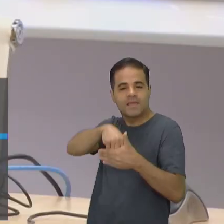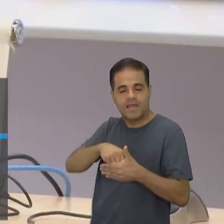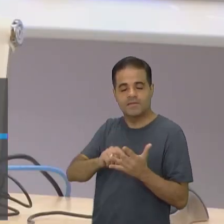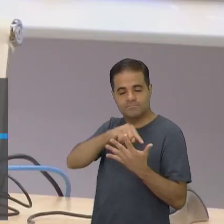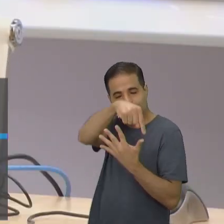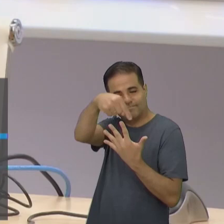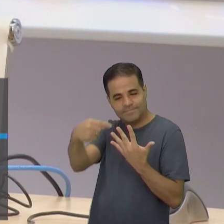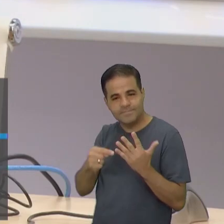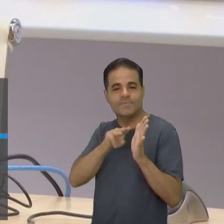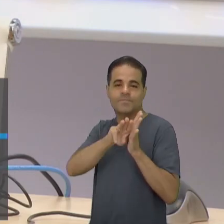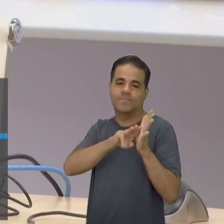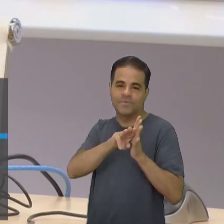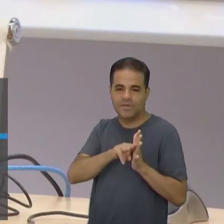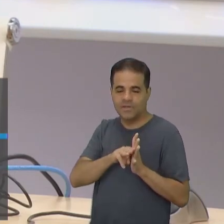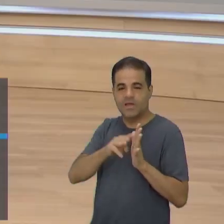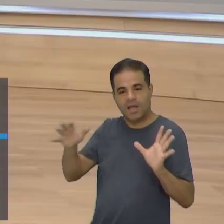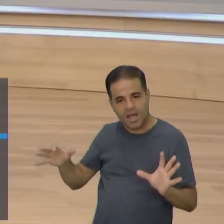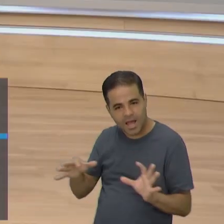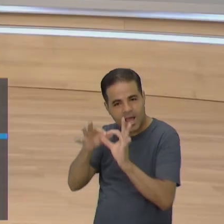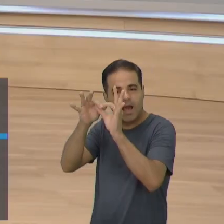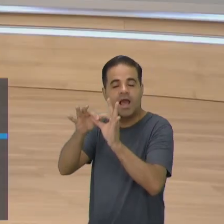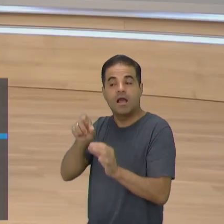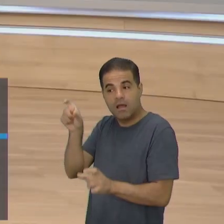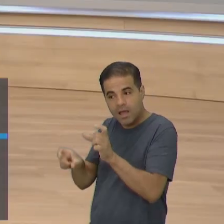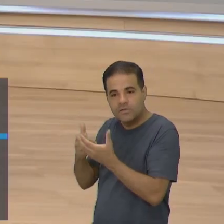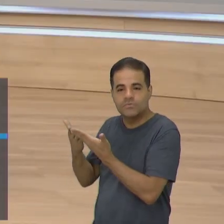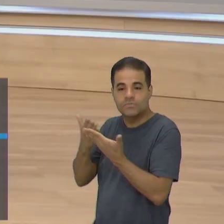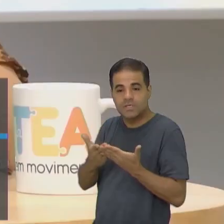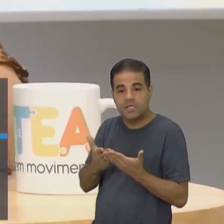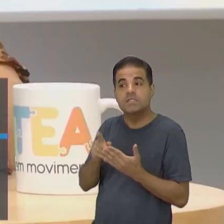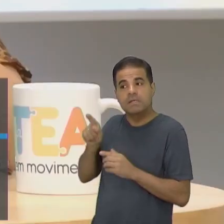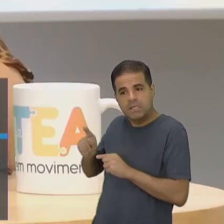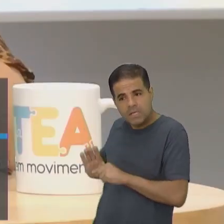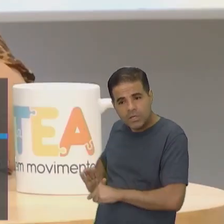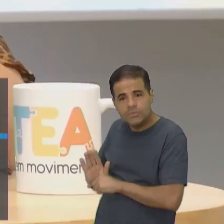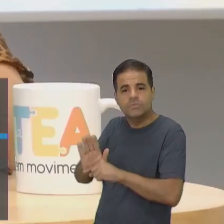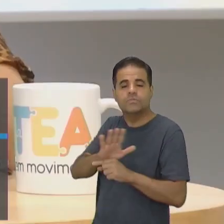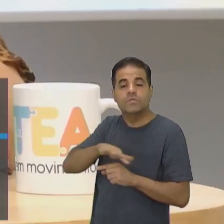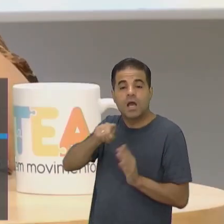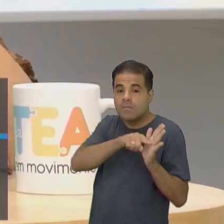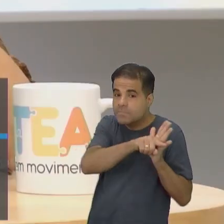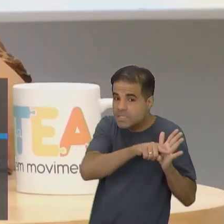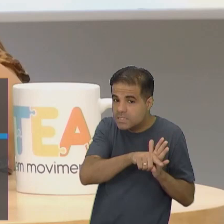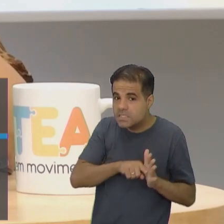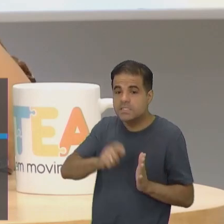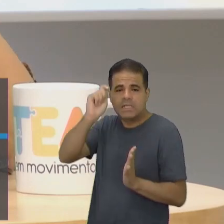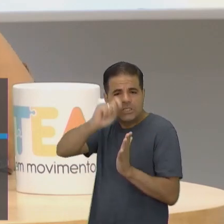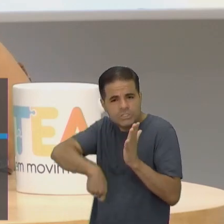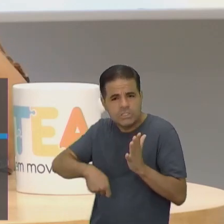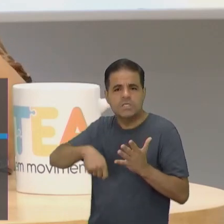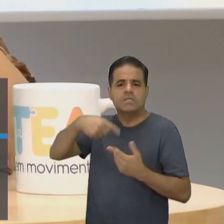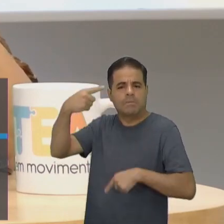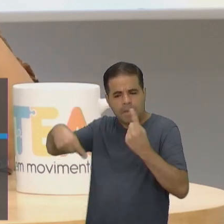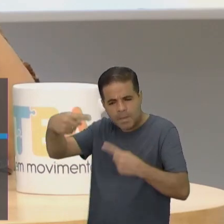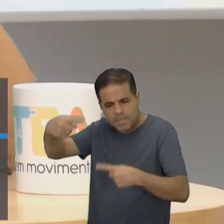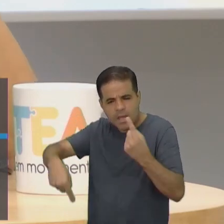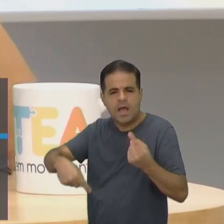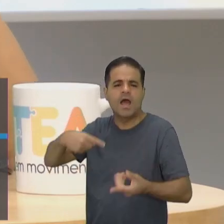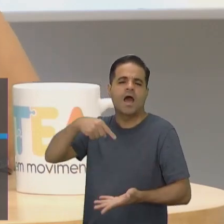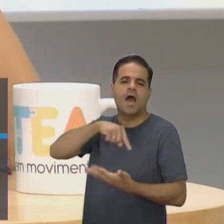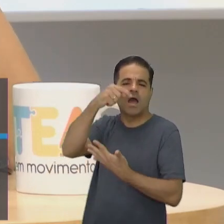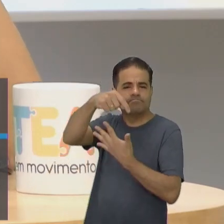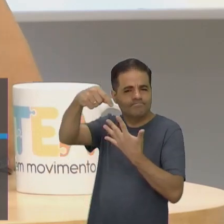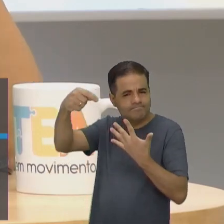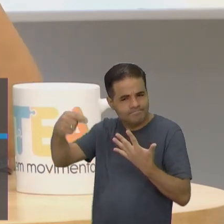das metodologias aliado ao estudante. E esse processo, ele privilegia as pesquisas, os registros, os debates,